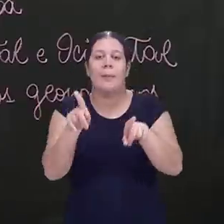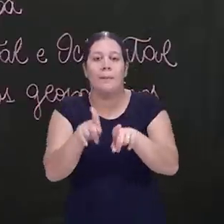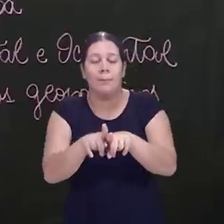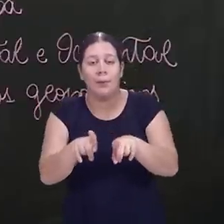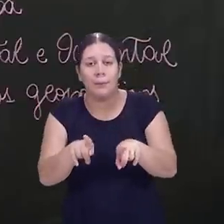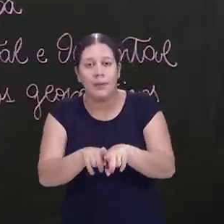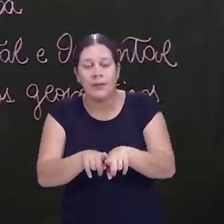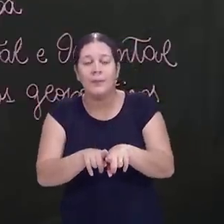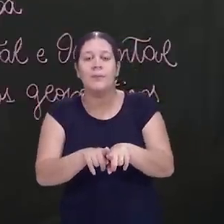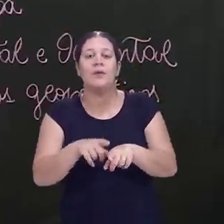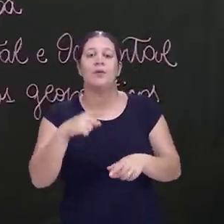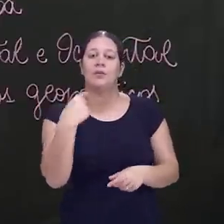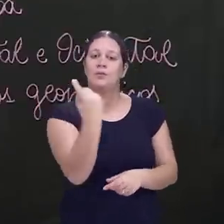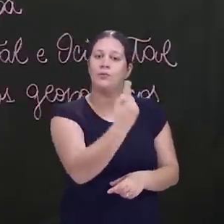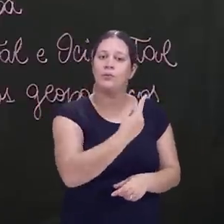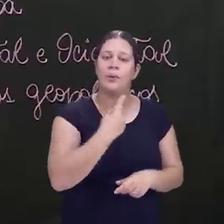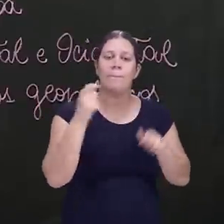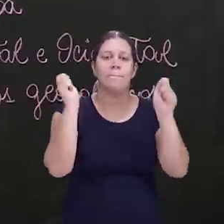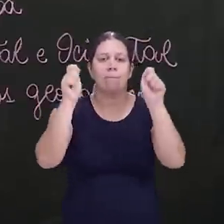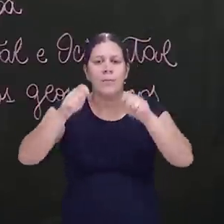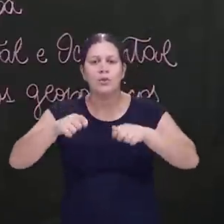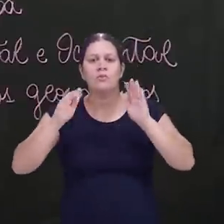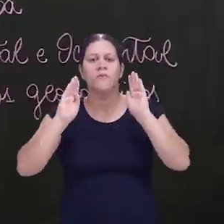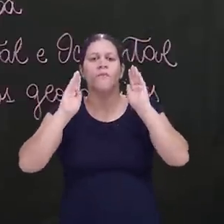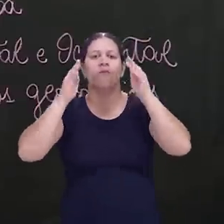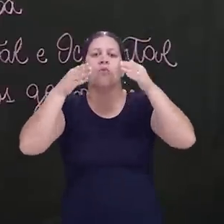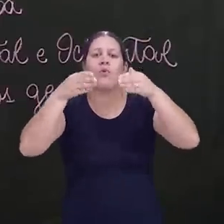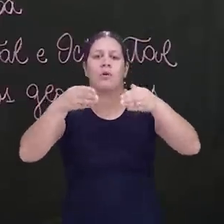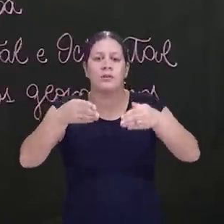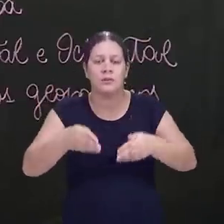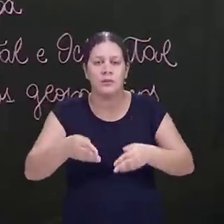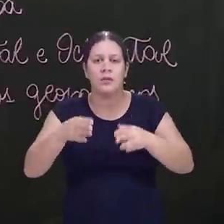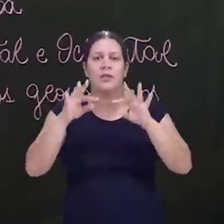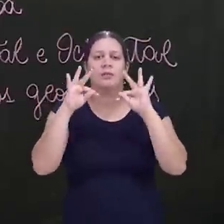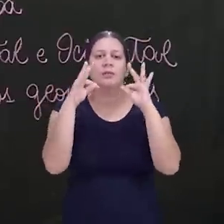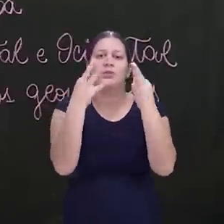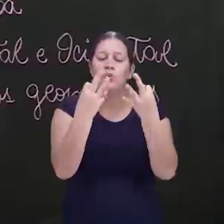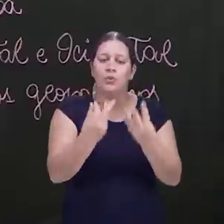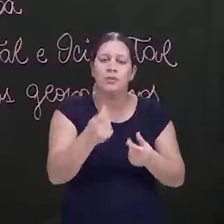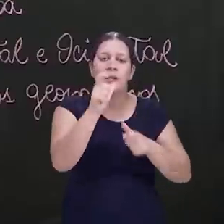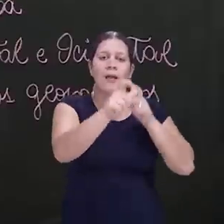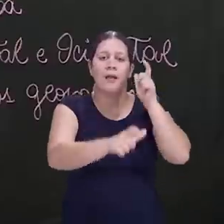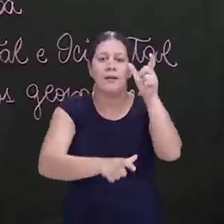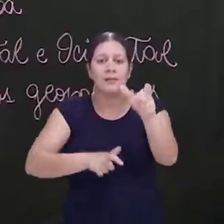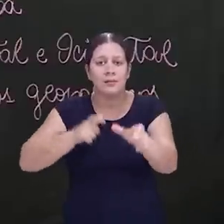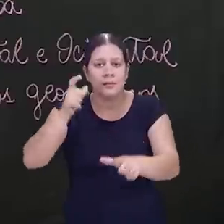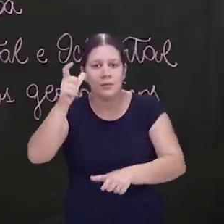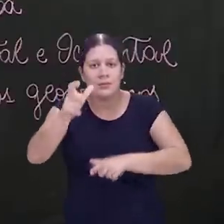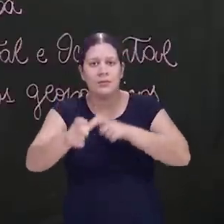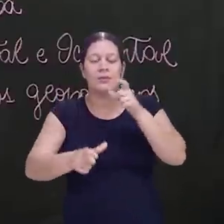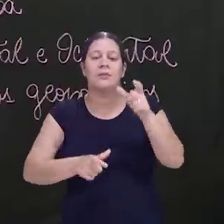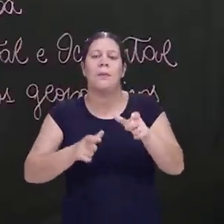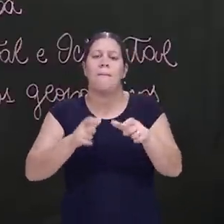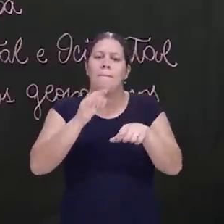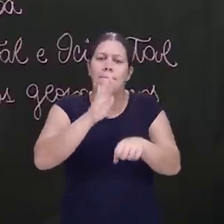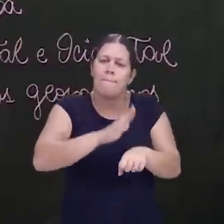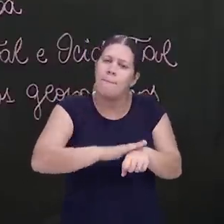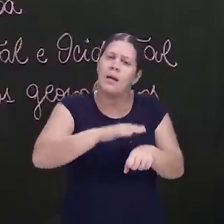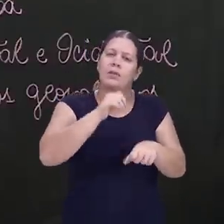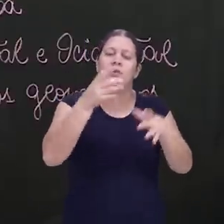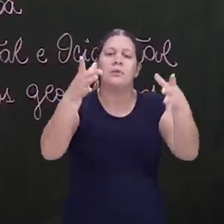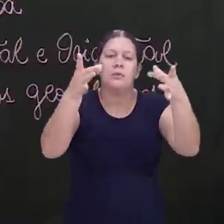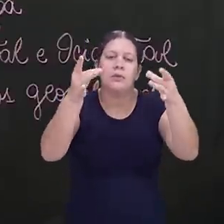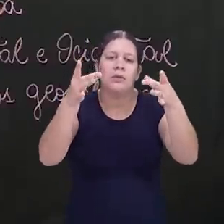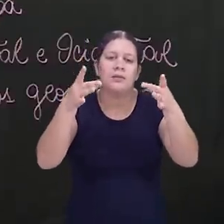mineral. Então, para que a gente possa focar e entender bem todas essas características mais minuciosas do